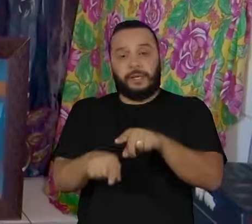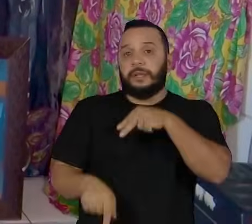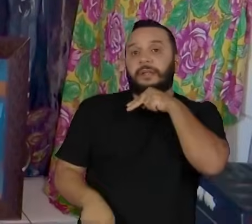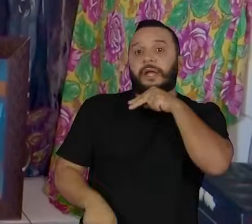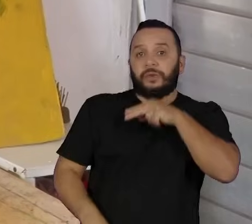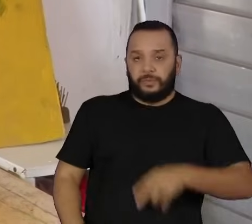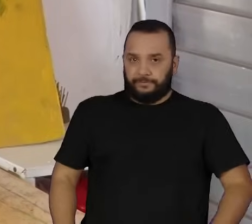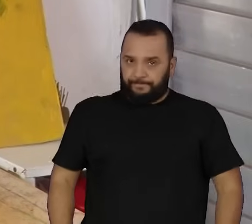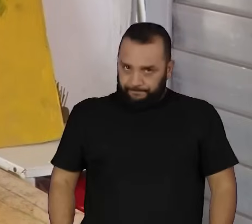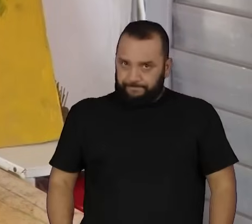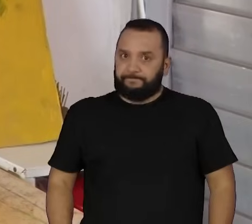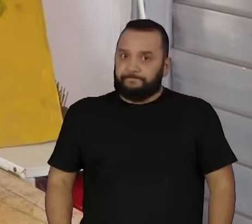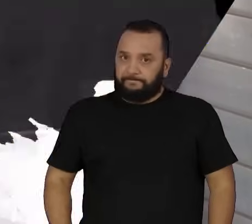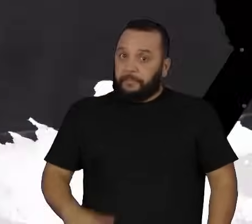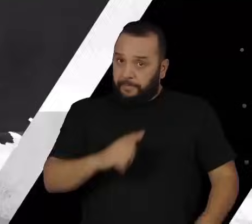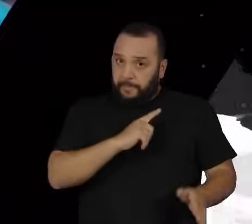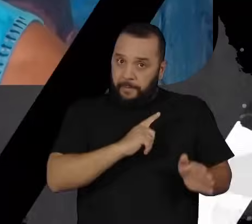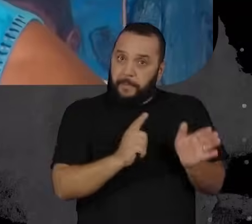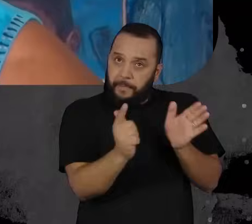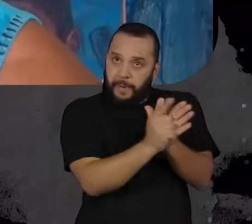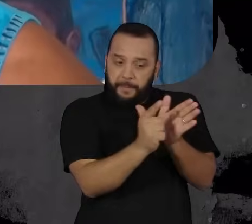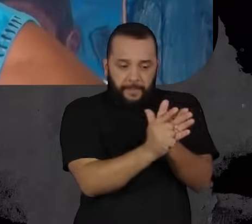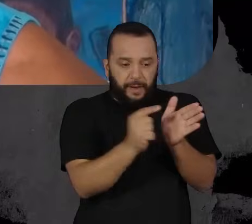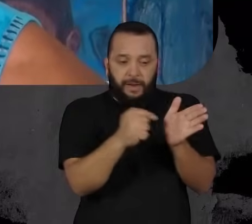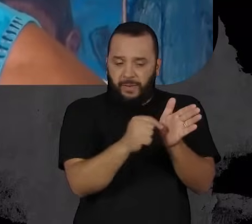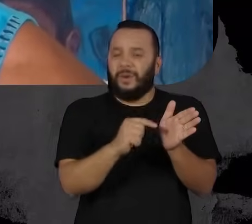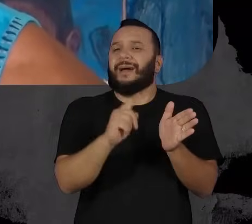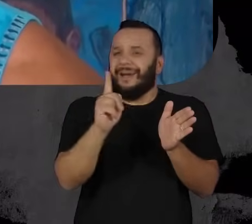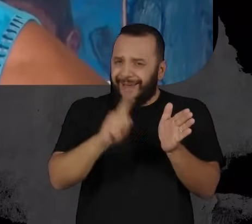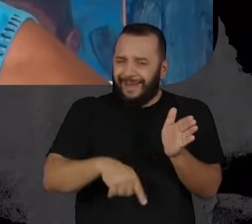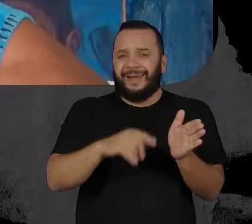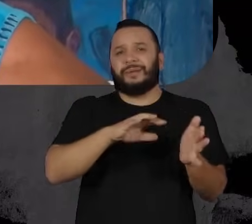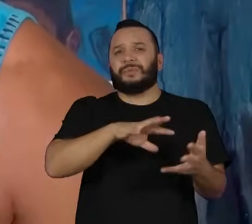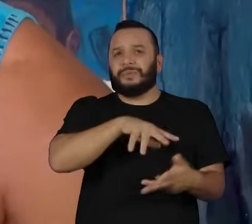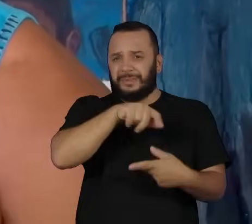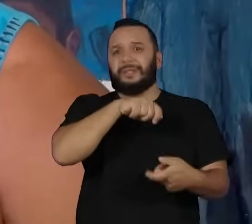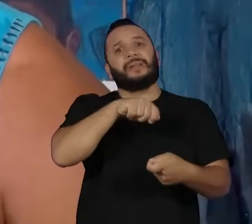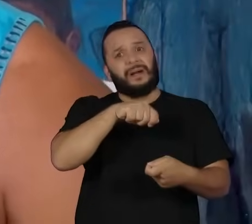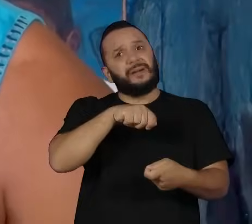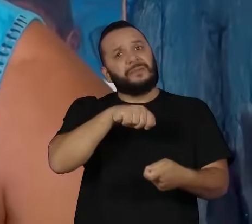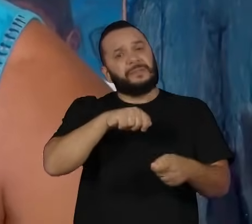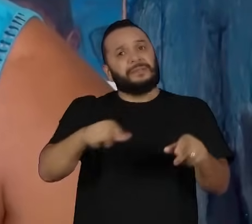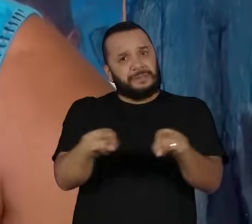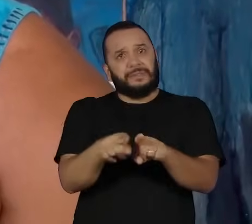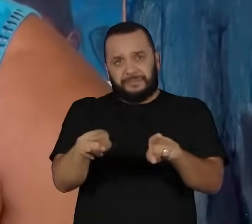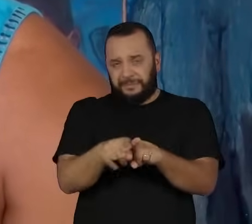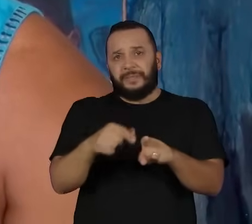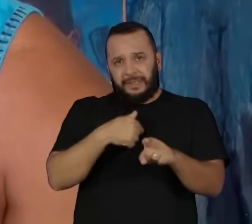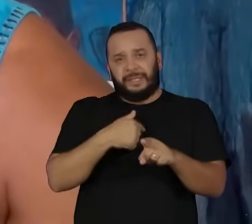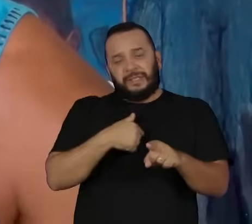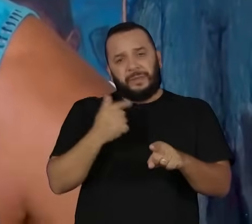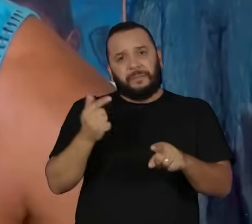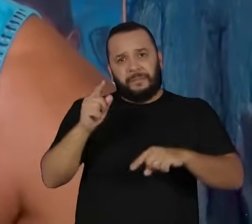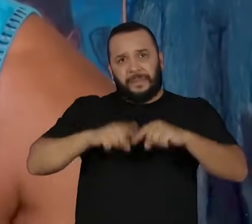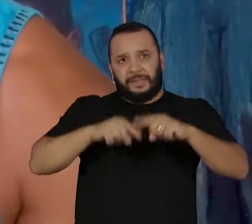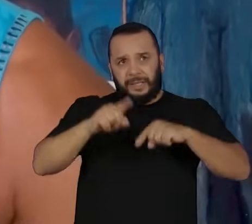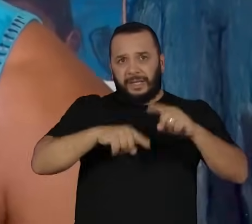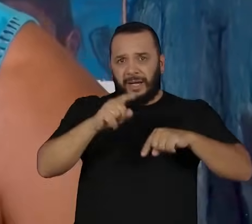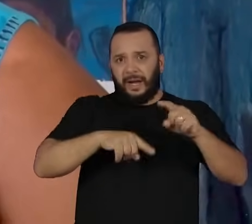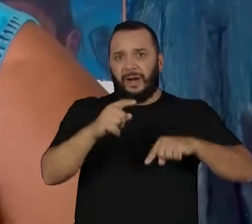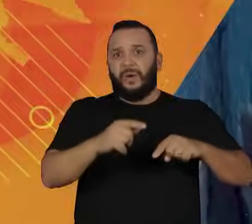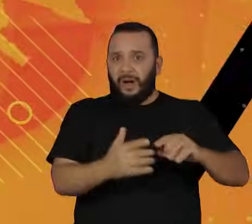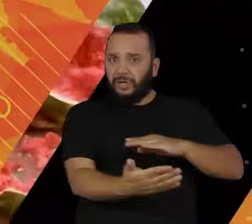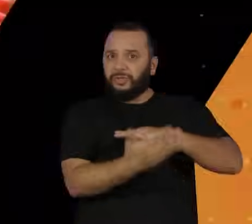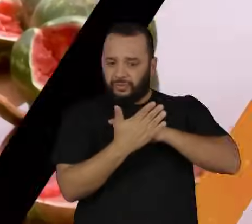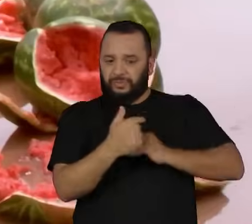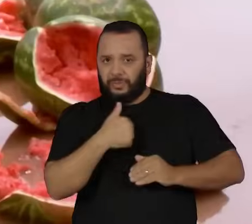Costumo falar que o papelão me ensinou a ser sustentável, né? O olhar e a ação sustentável no meu dia. E o material me atentou à minha